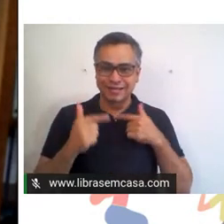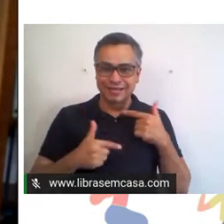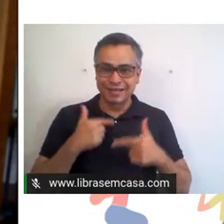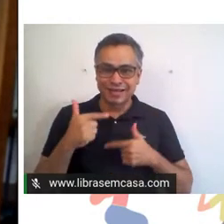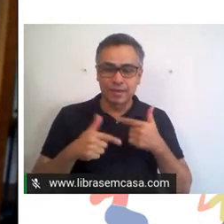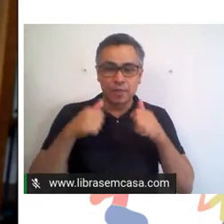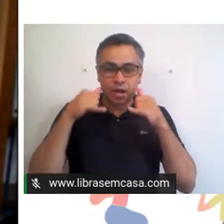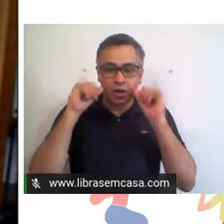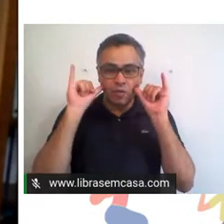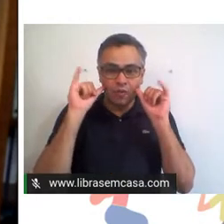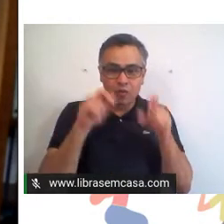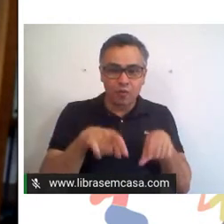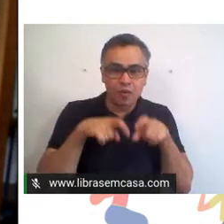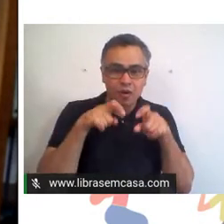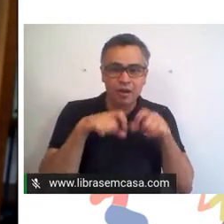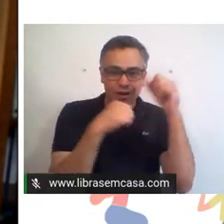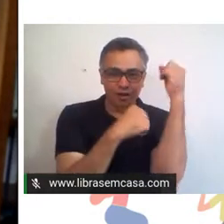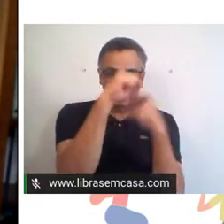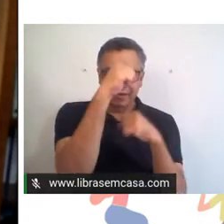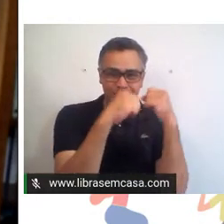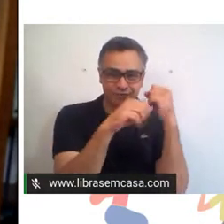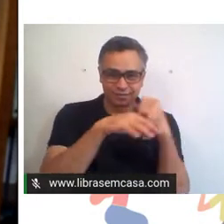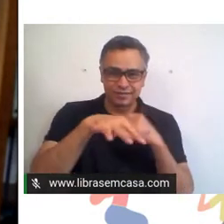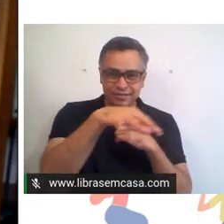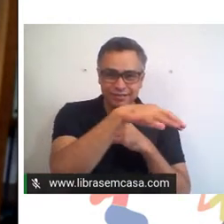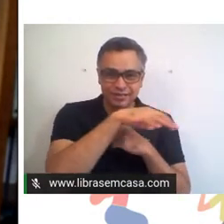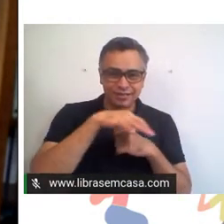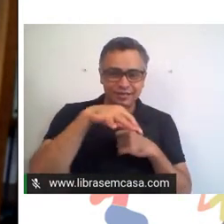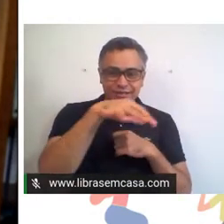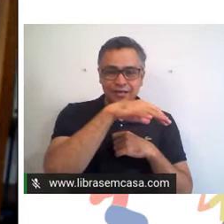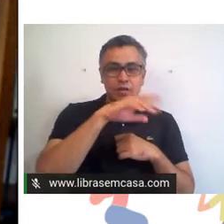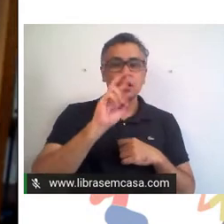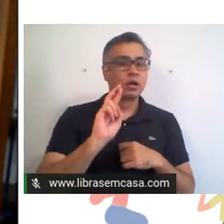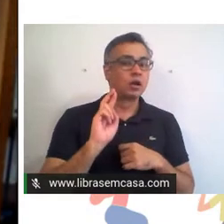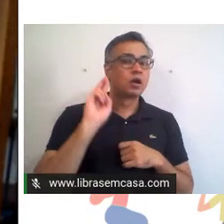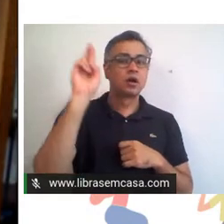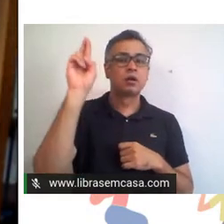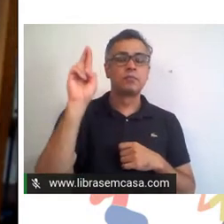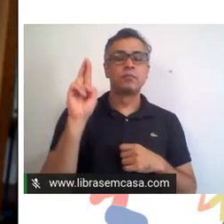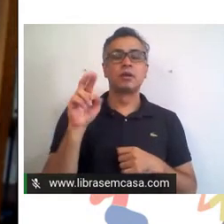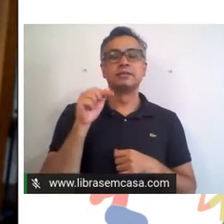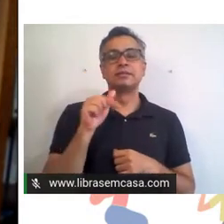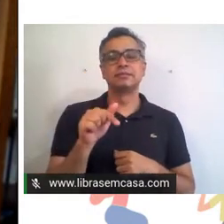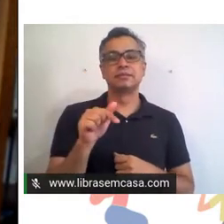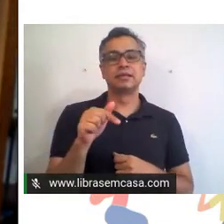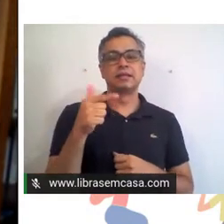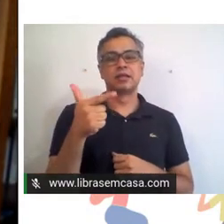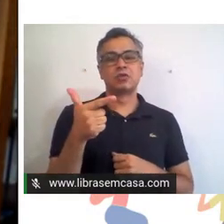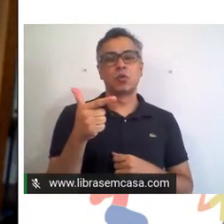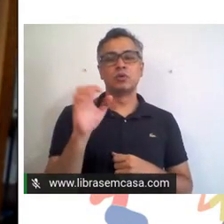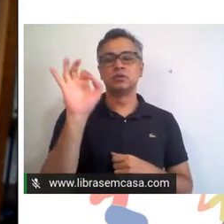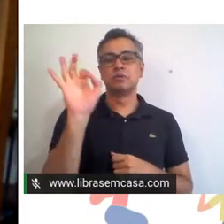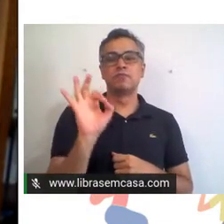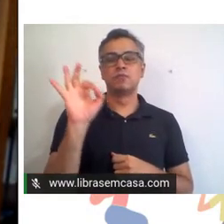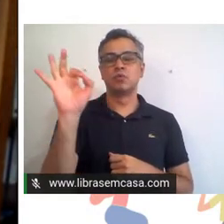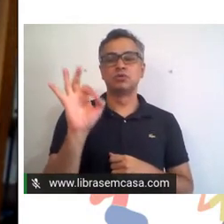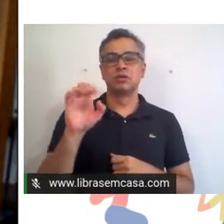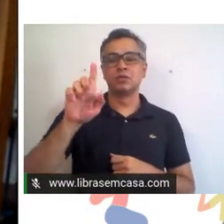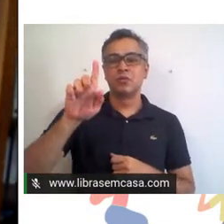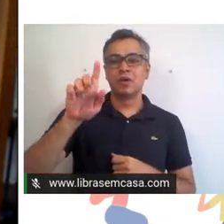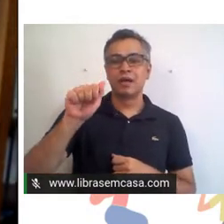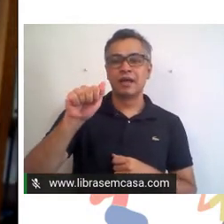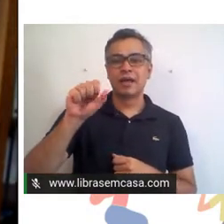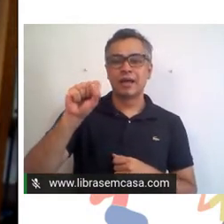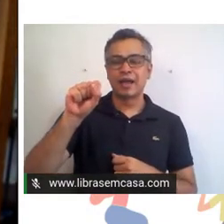no total, elas direta ou indiretamente são responsáveis por 72% das emissões de gás de efeito